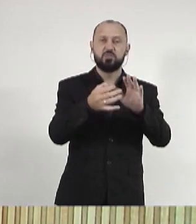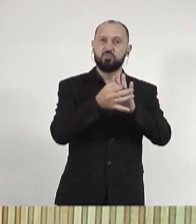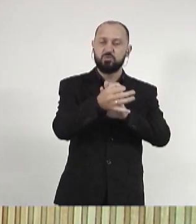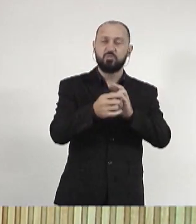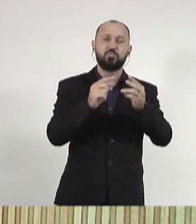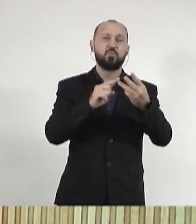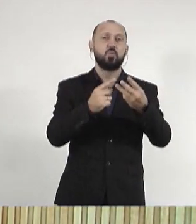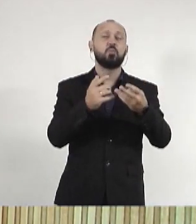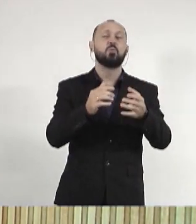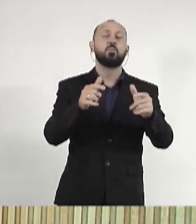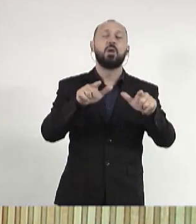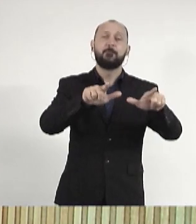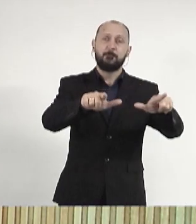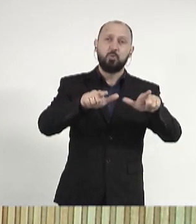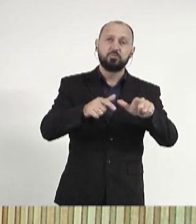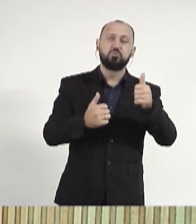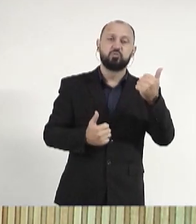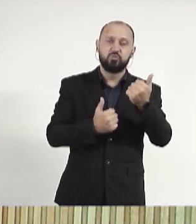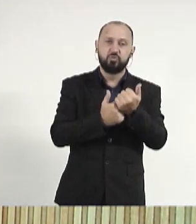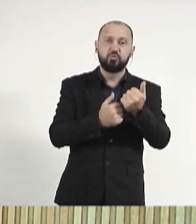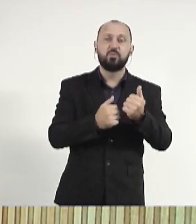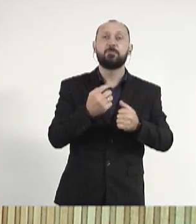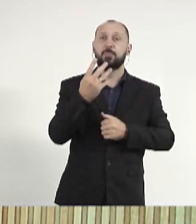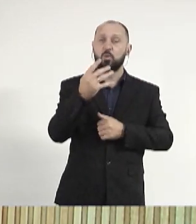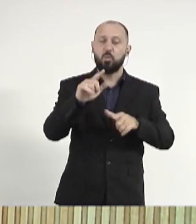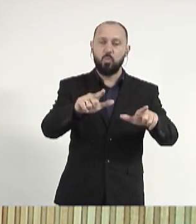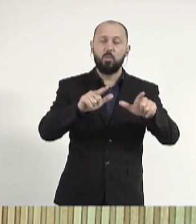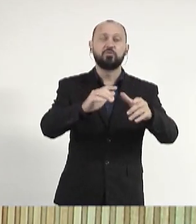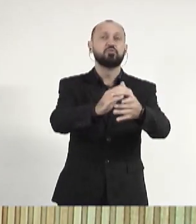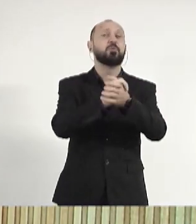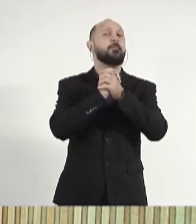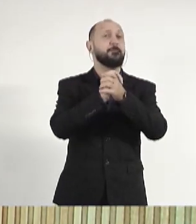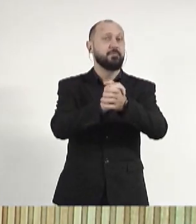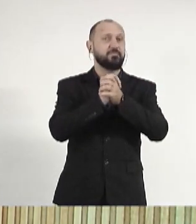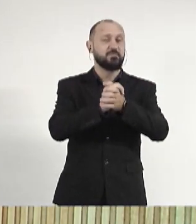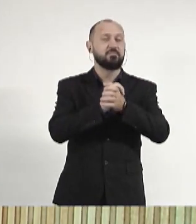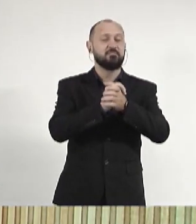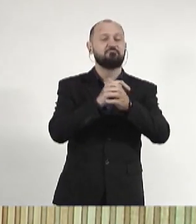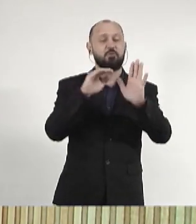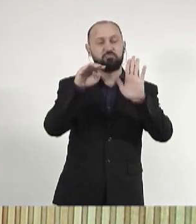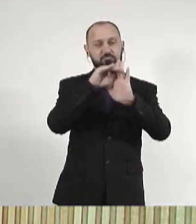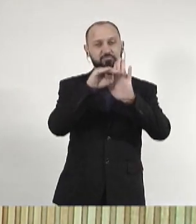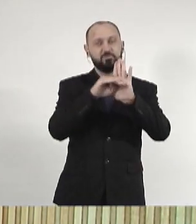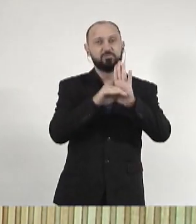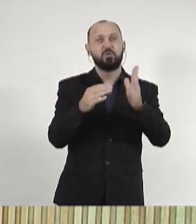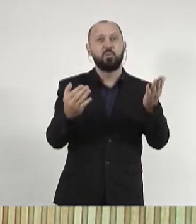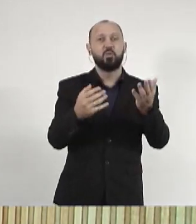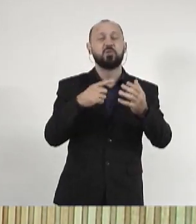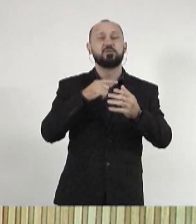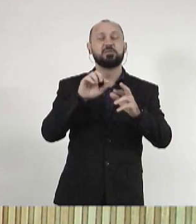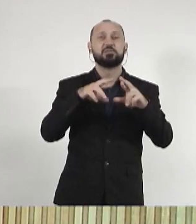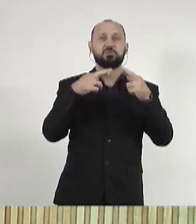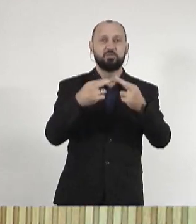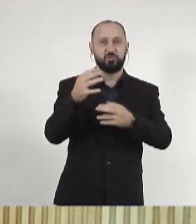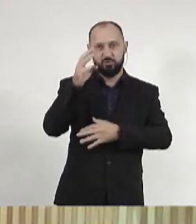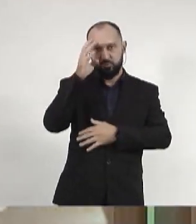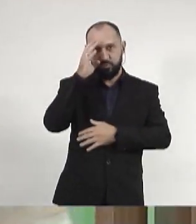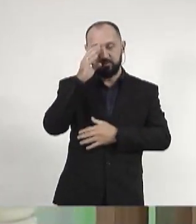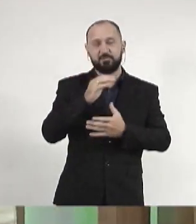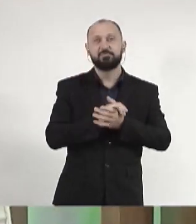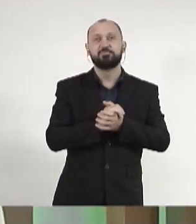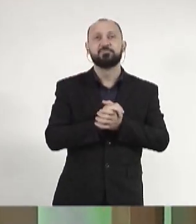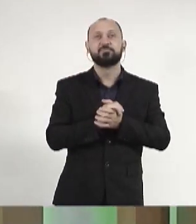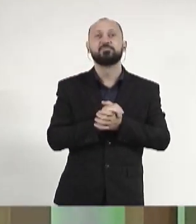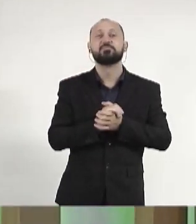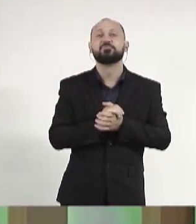indicações, 1 moção de apoio e 4 moções de congratulação na ordem do dia, então, nessa sessão de quarta-feira.